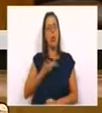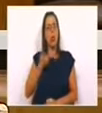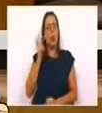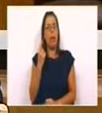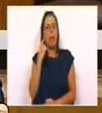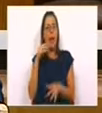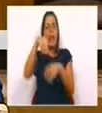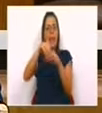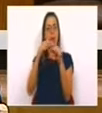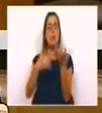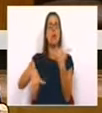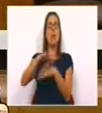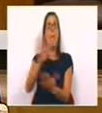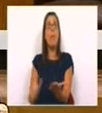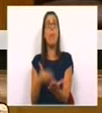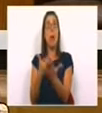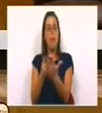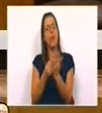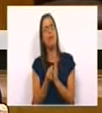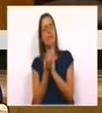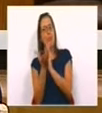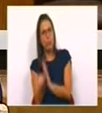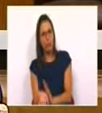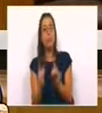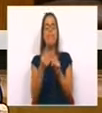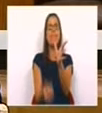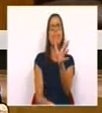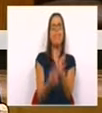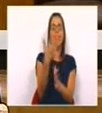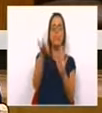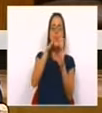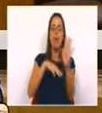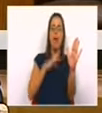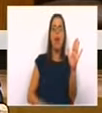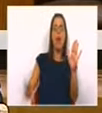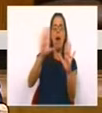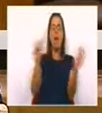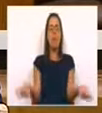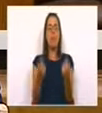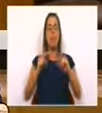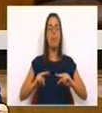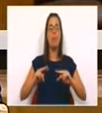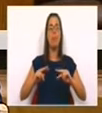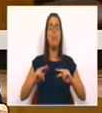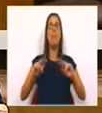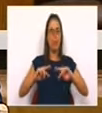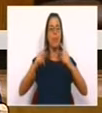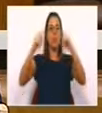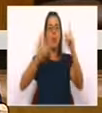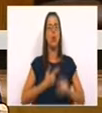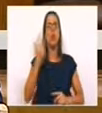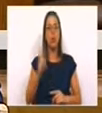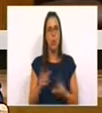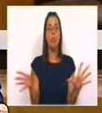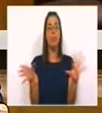na sociedade propõe, entre outras recomendações, a criação de um Programa Nacional de Promoção de Doutoramentos desenhado com